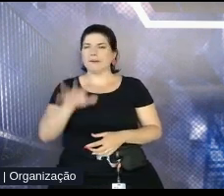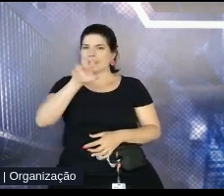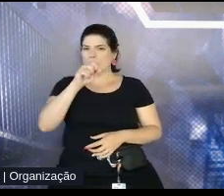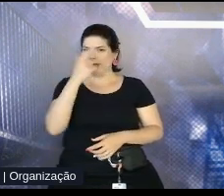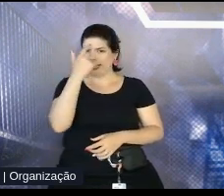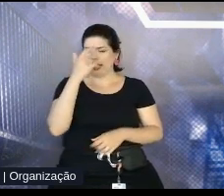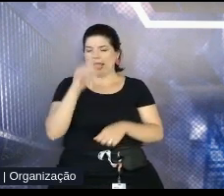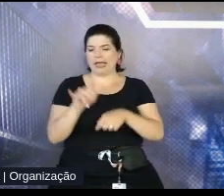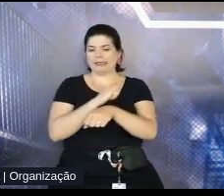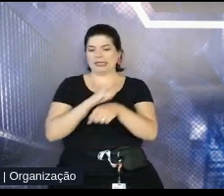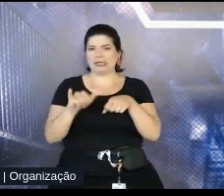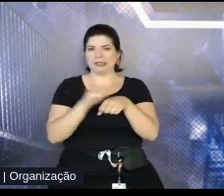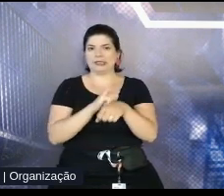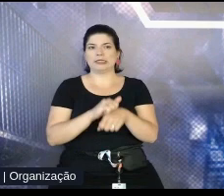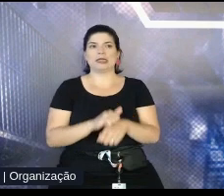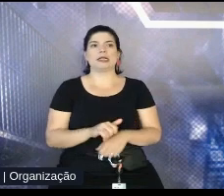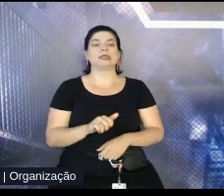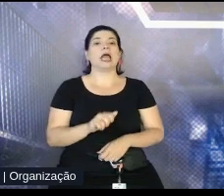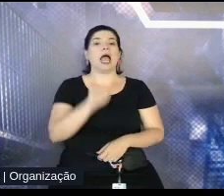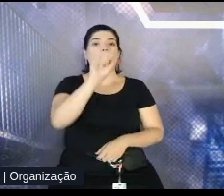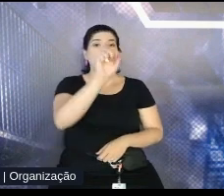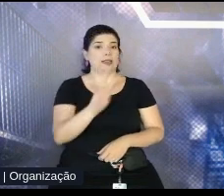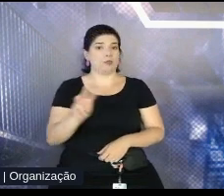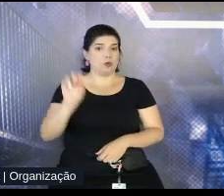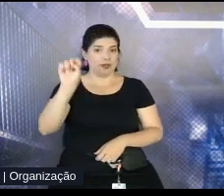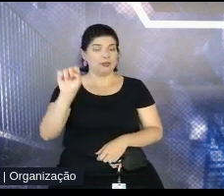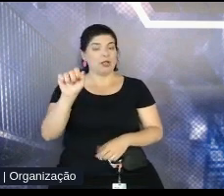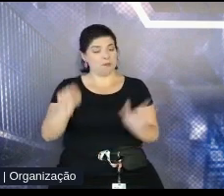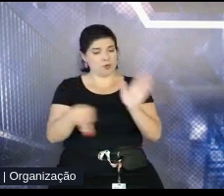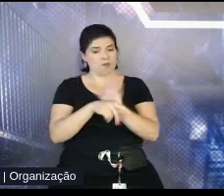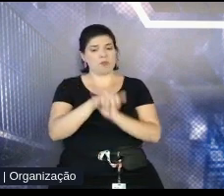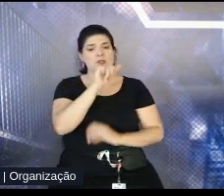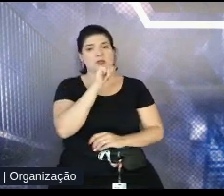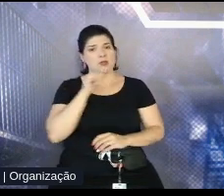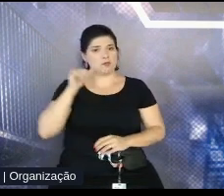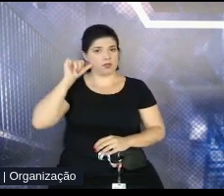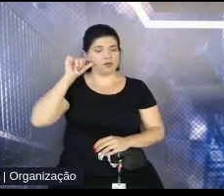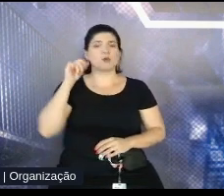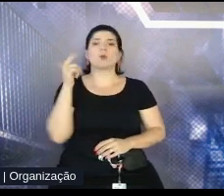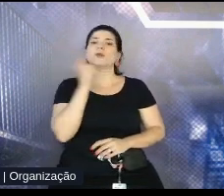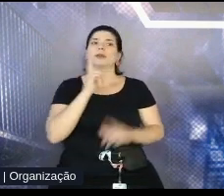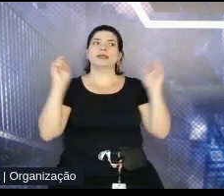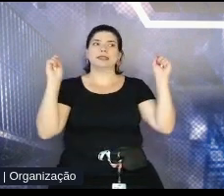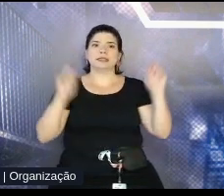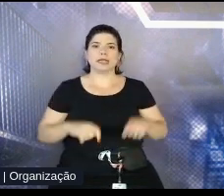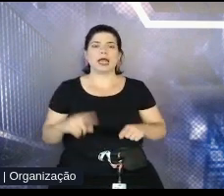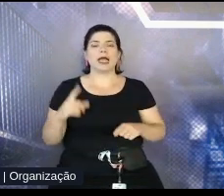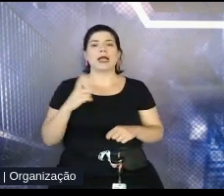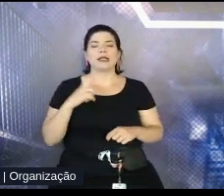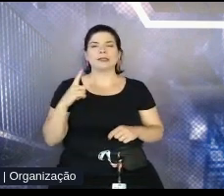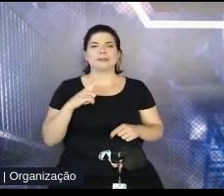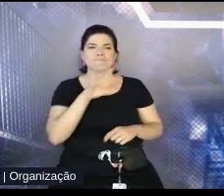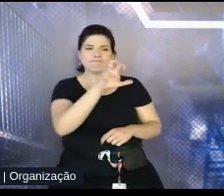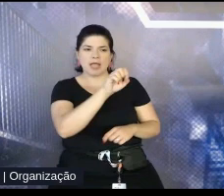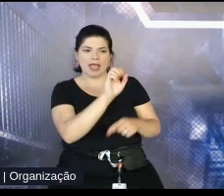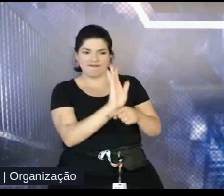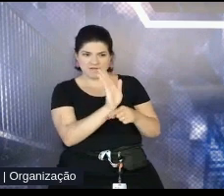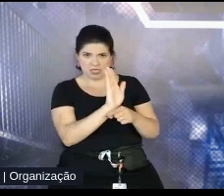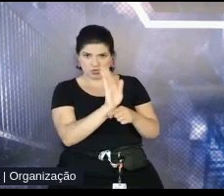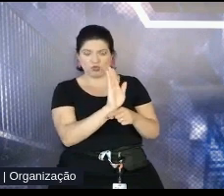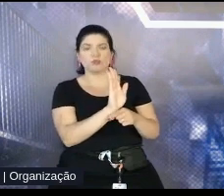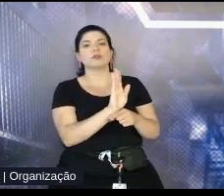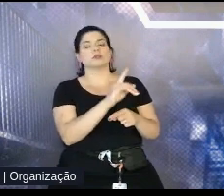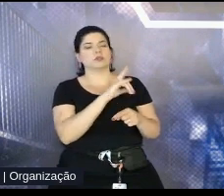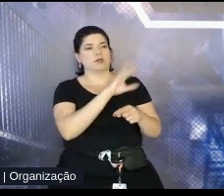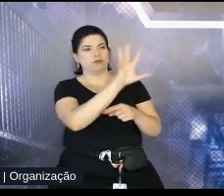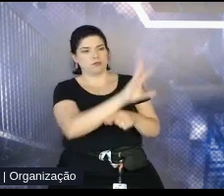né, da AWS, uma estratégia da própria Amazon, e onde você consegue estar fazendo o importe desses vídeos, ela aplica um modelo